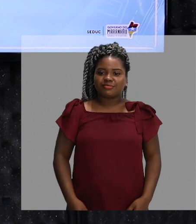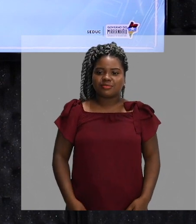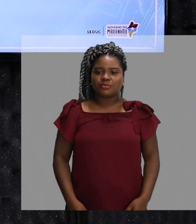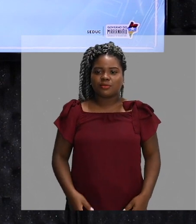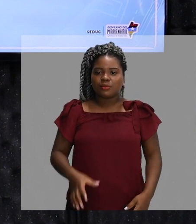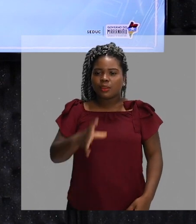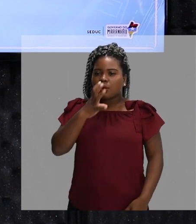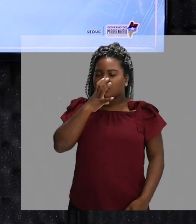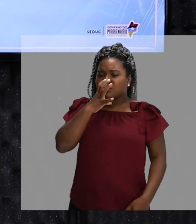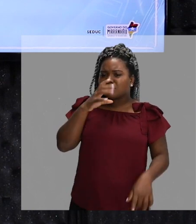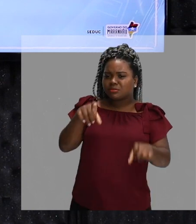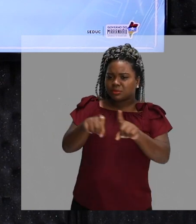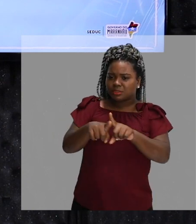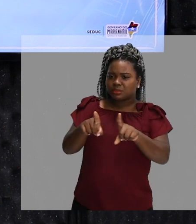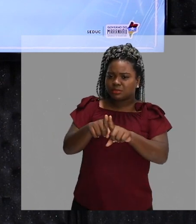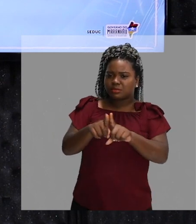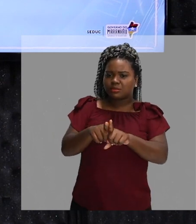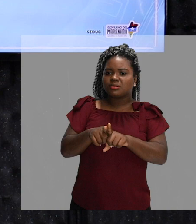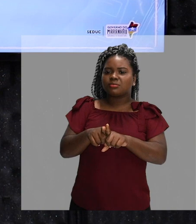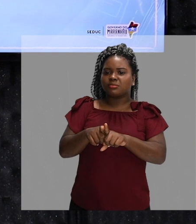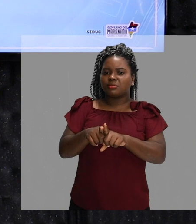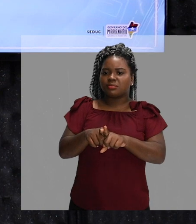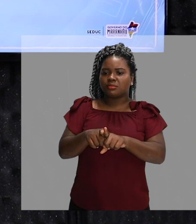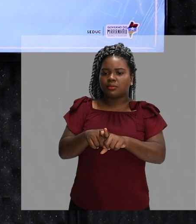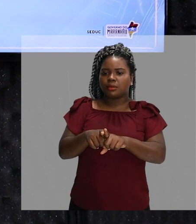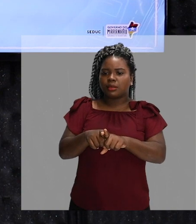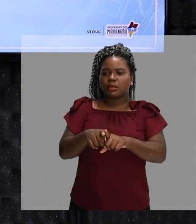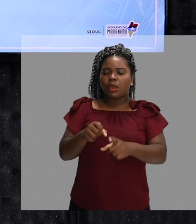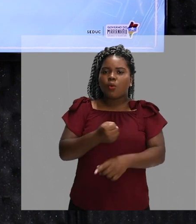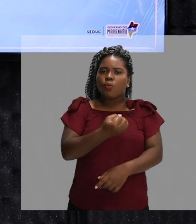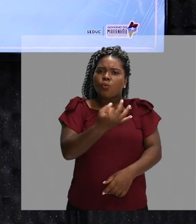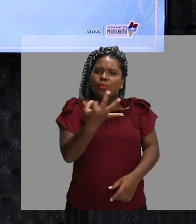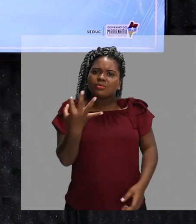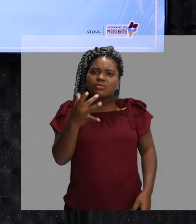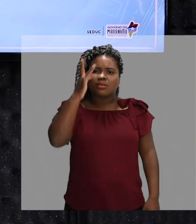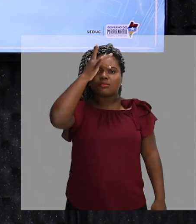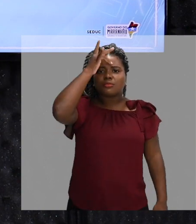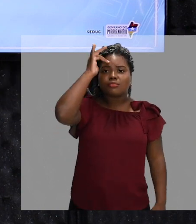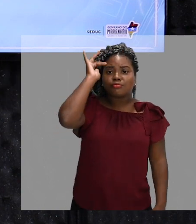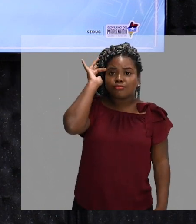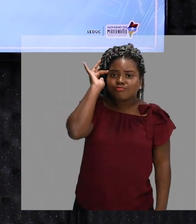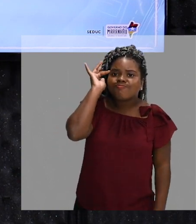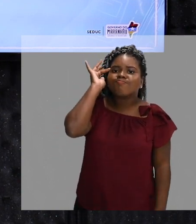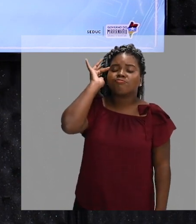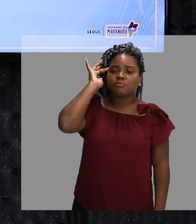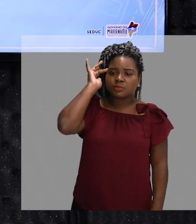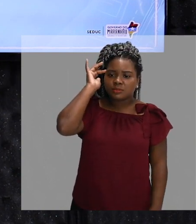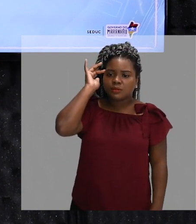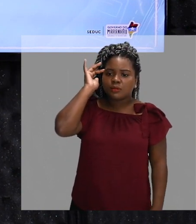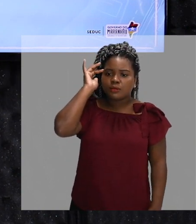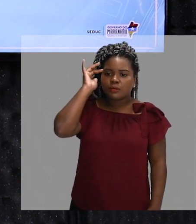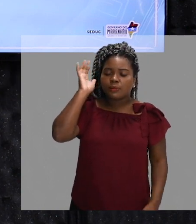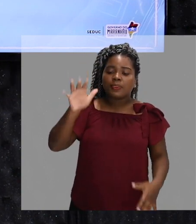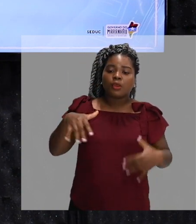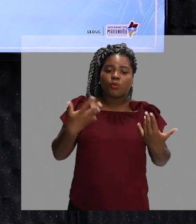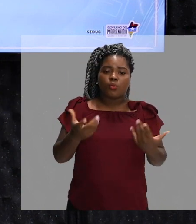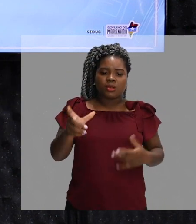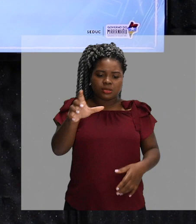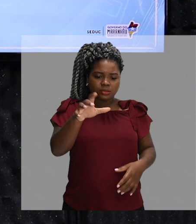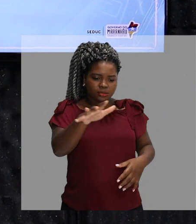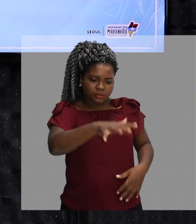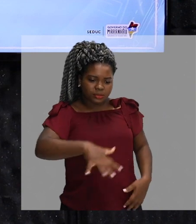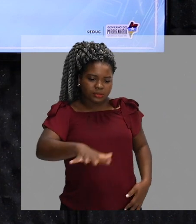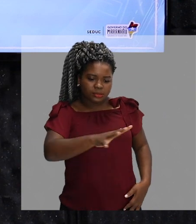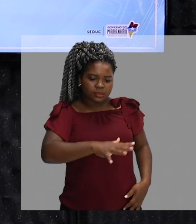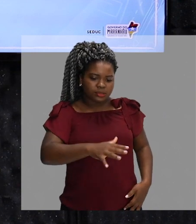Observar também a questão da densidade populacional. Com as imagens de satélites, nós podemos ver quais são as áreas em que há uma